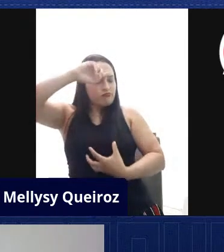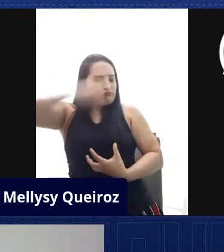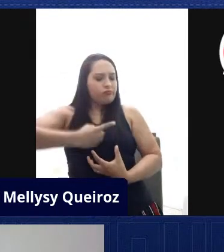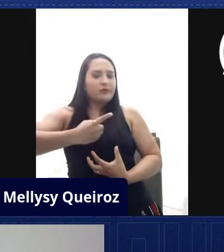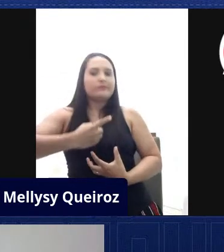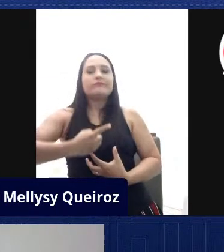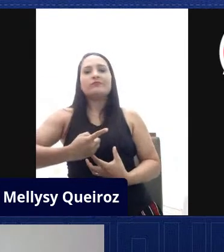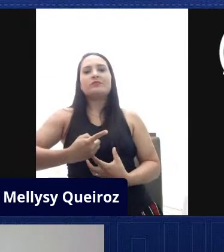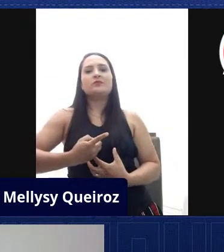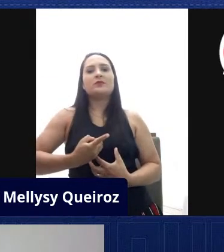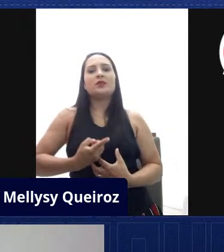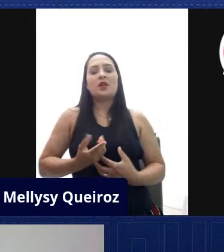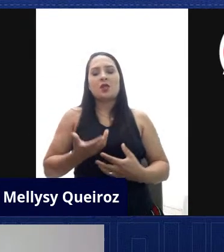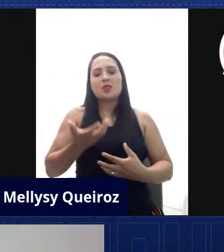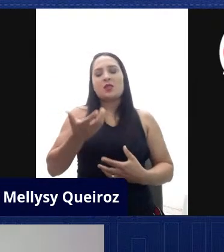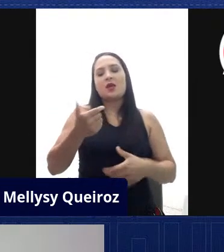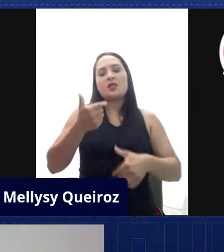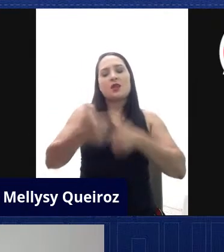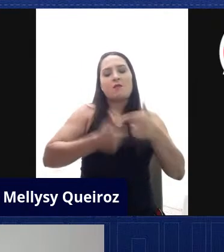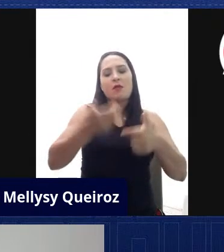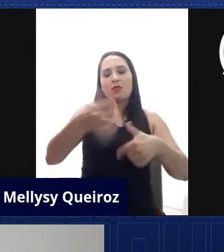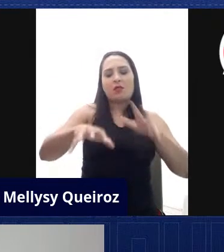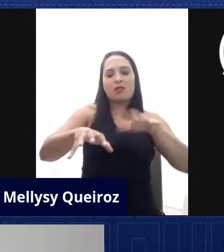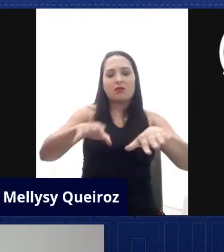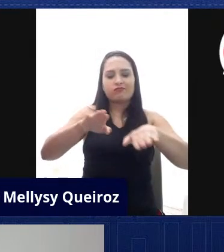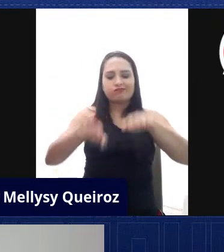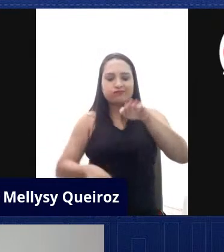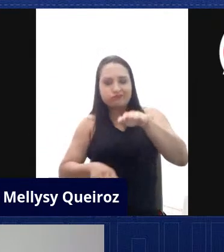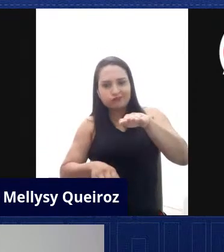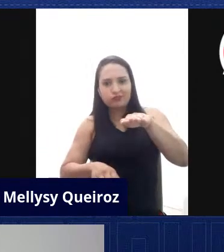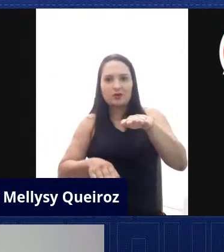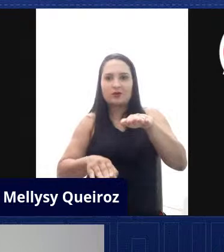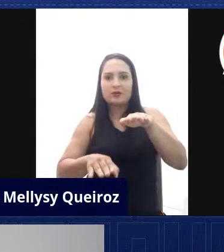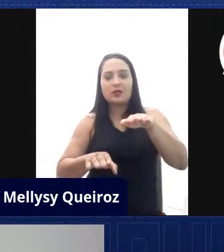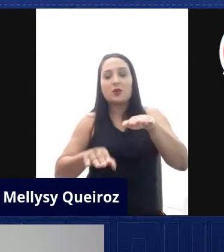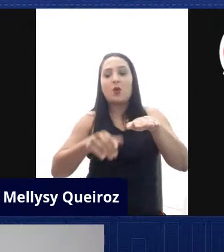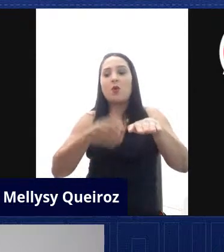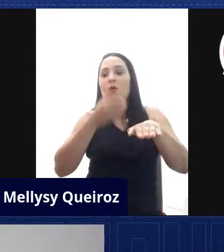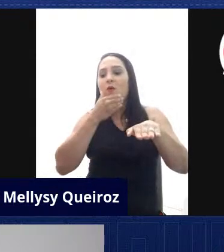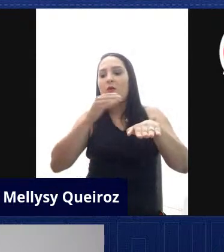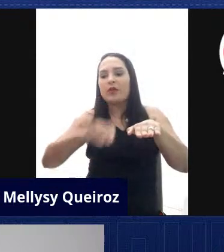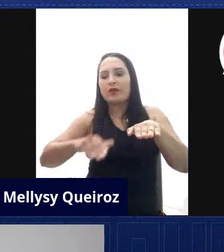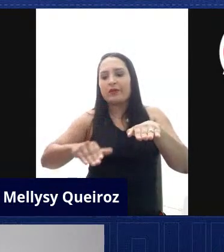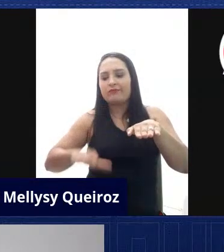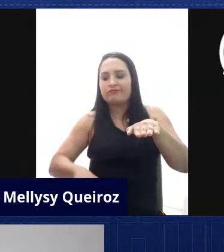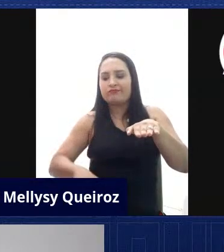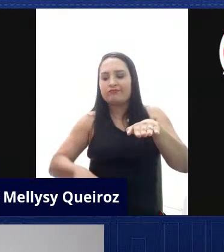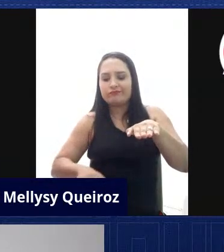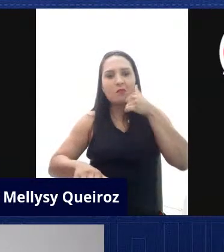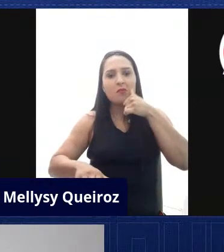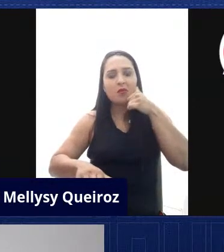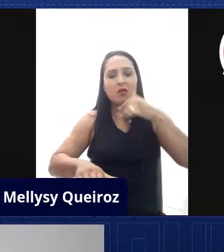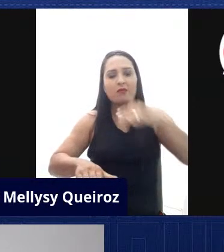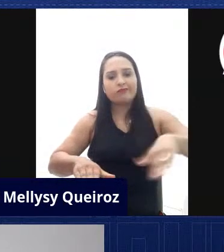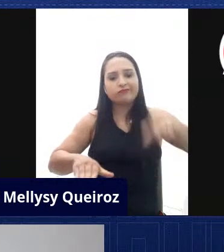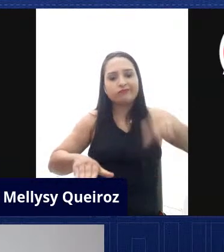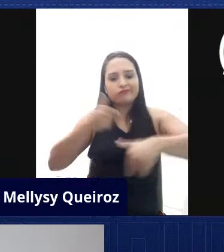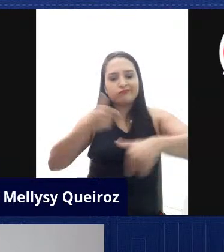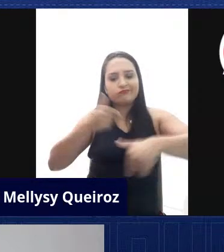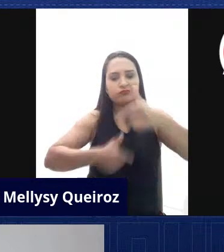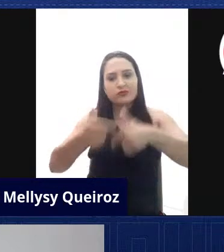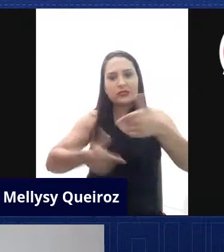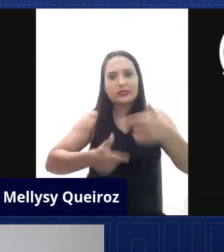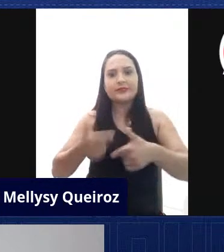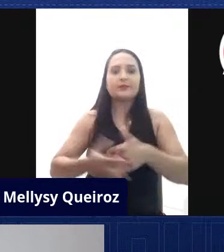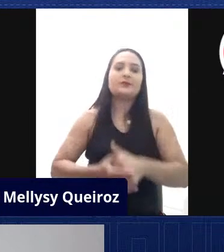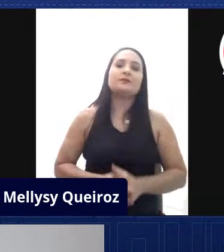que todas nós passamos, sofremos de uma forma ou de outra. E, de alguma forma, a cultura ela faz também as